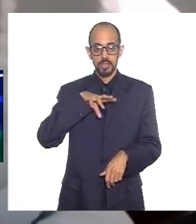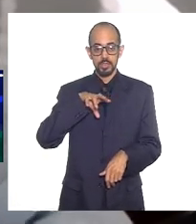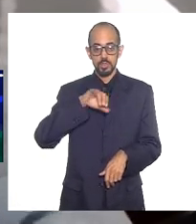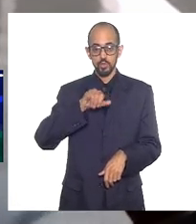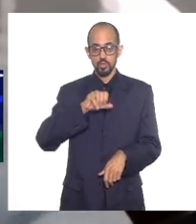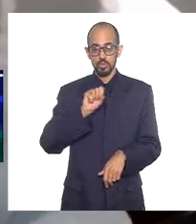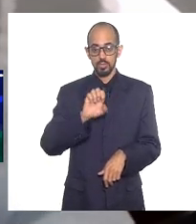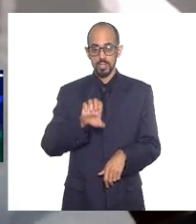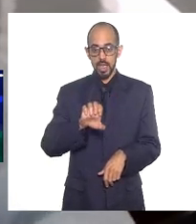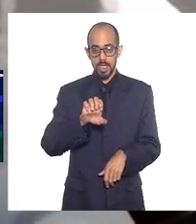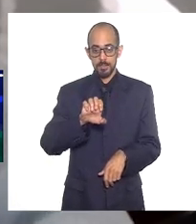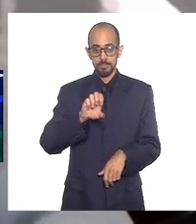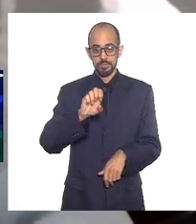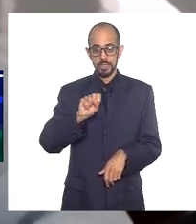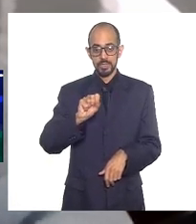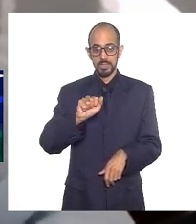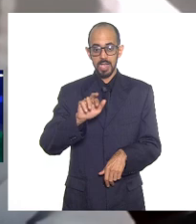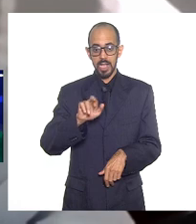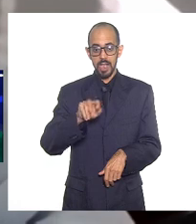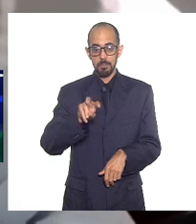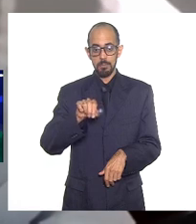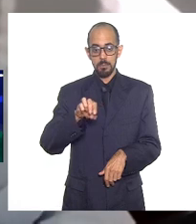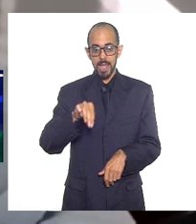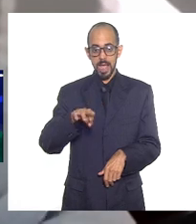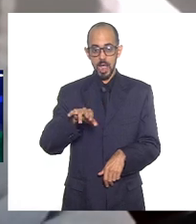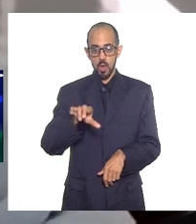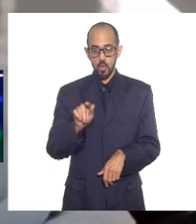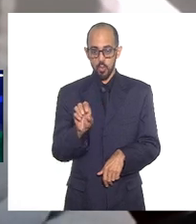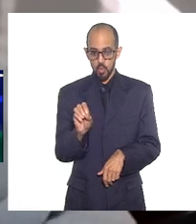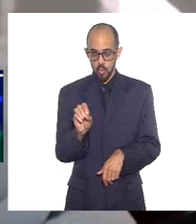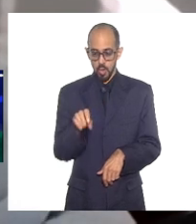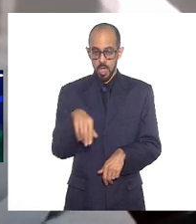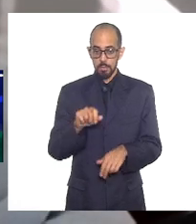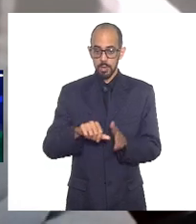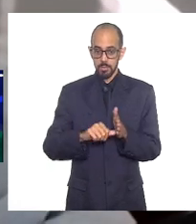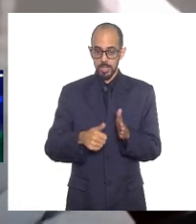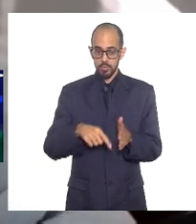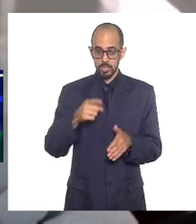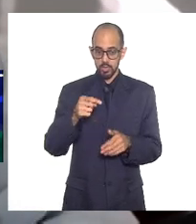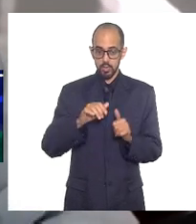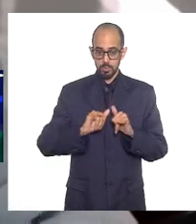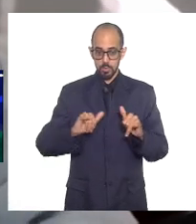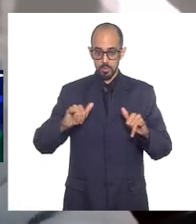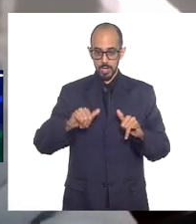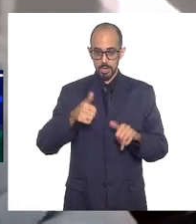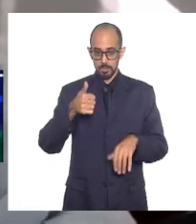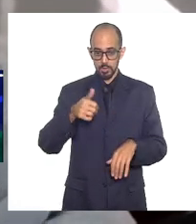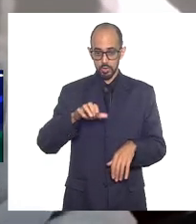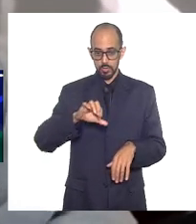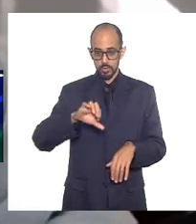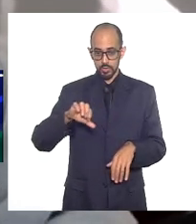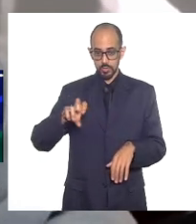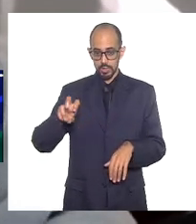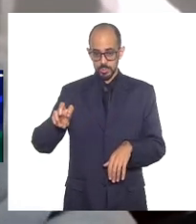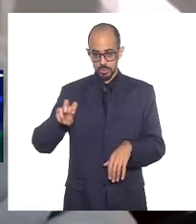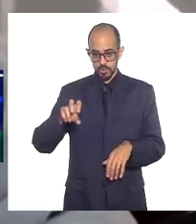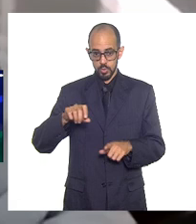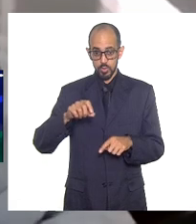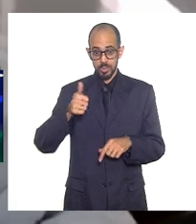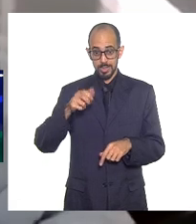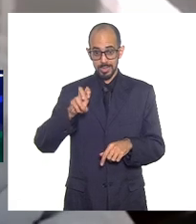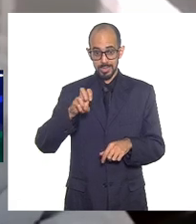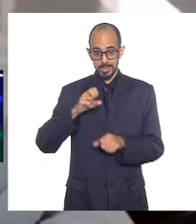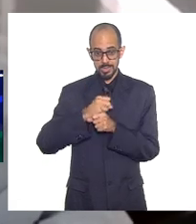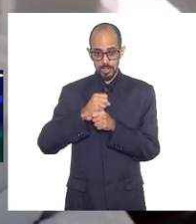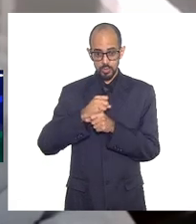Saramago, publicado pela primeira vez em 1995, mas que é verdade, cerca de 15 anos depois